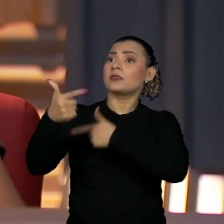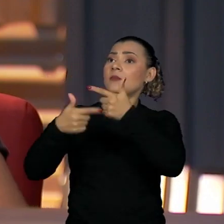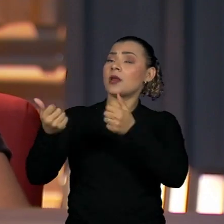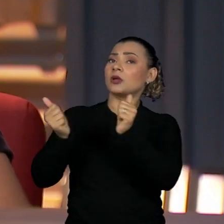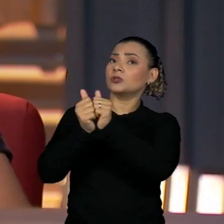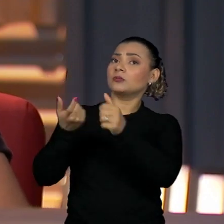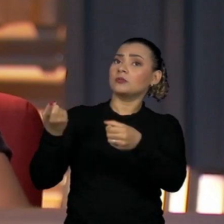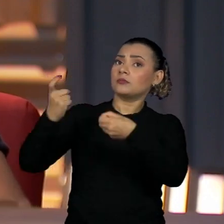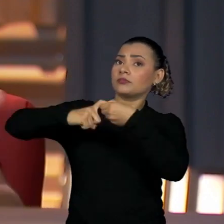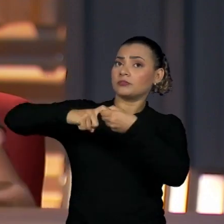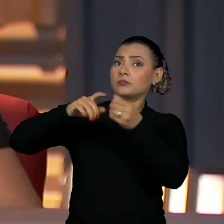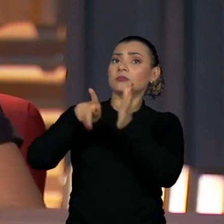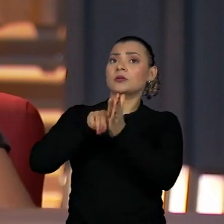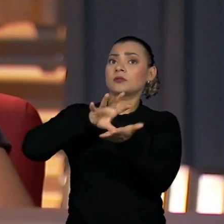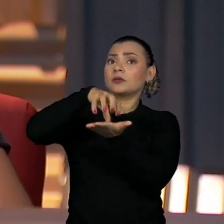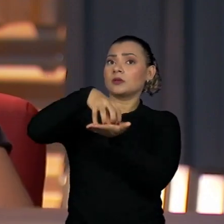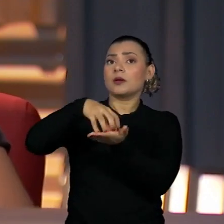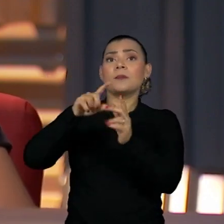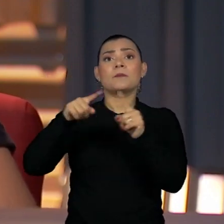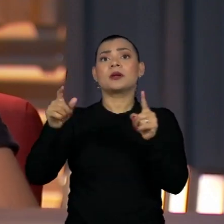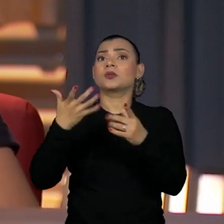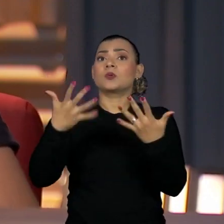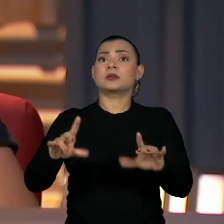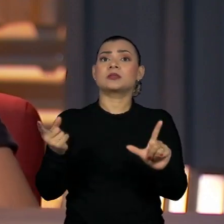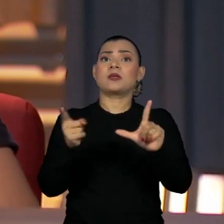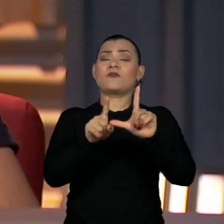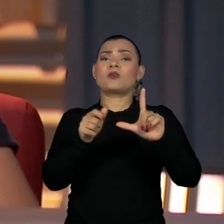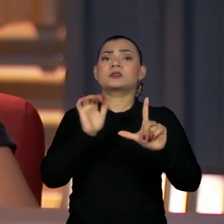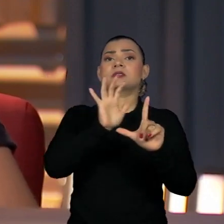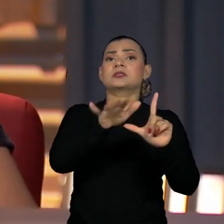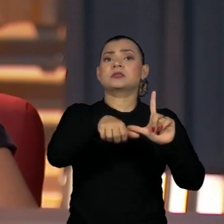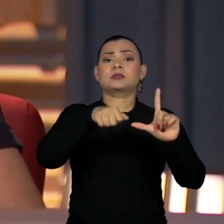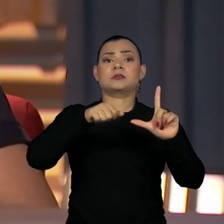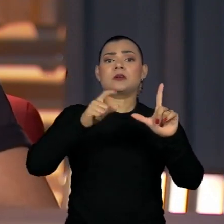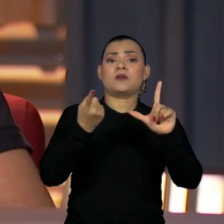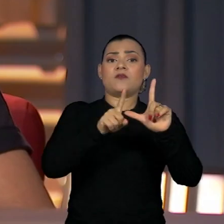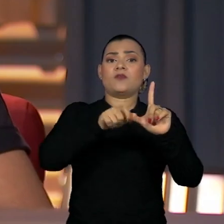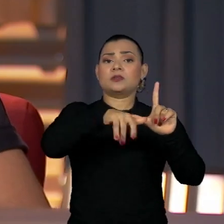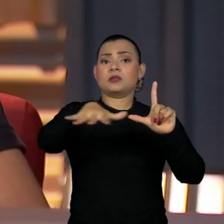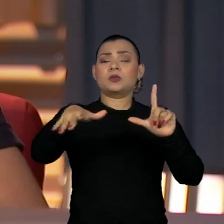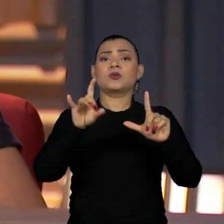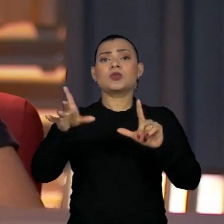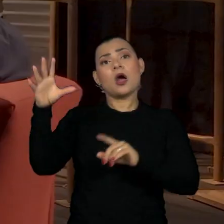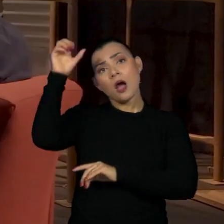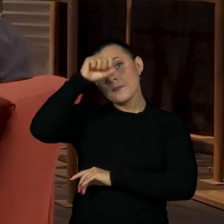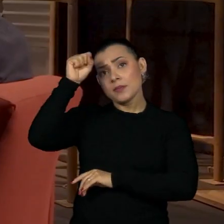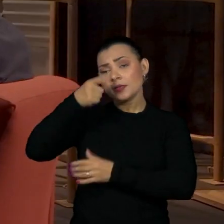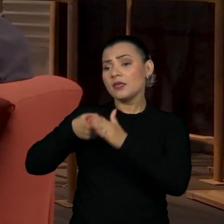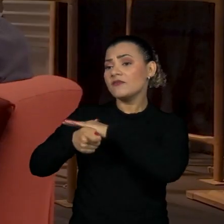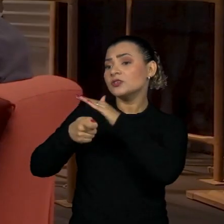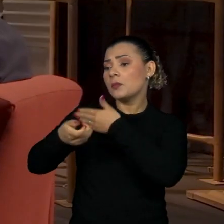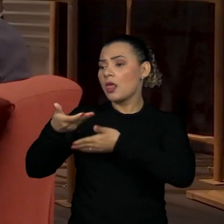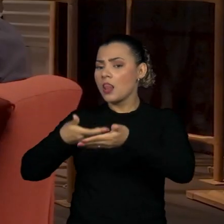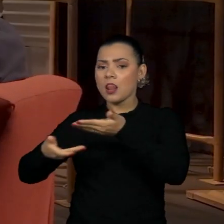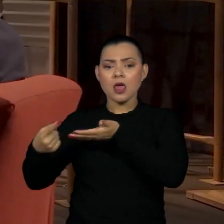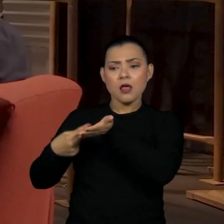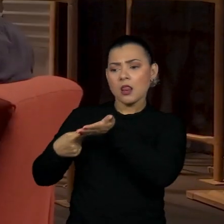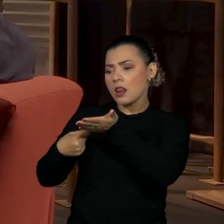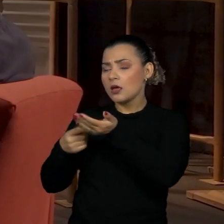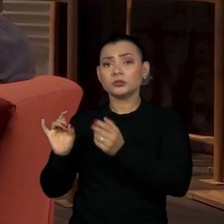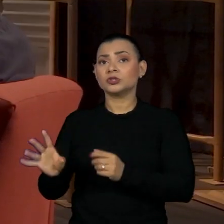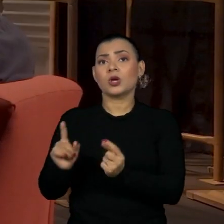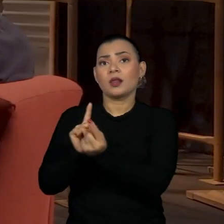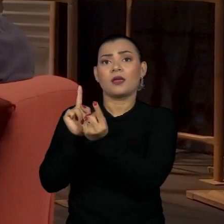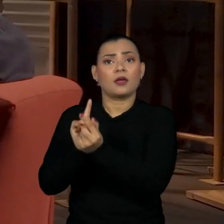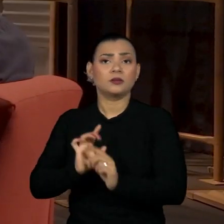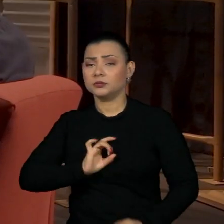no fundo de investimento, mas o cara não quer ser um influenciador. Às vezes ele quer aprender lá a lidar com o investimento, quer trocar ideia com o